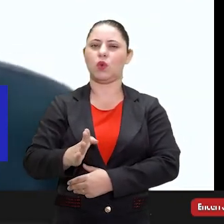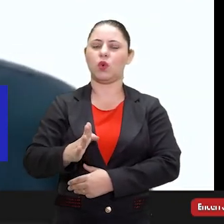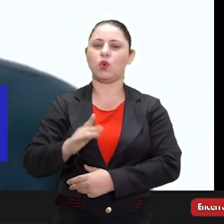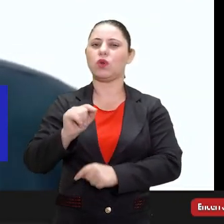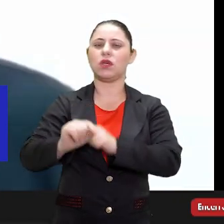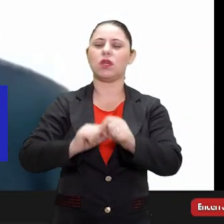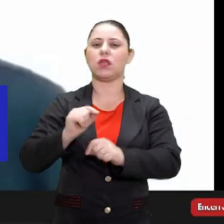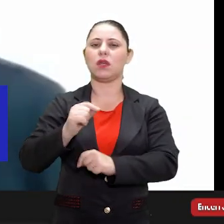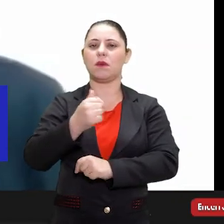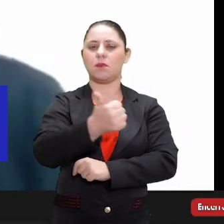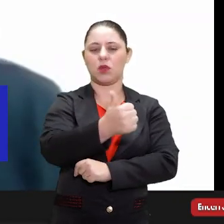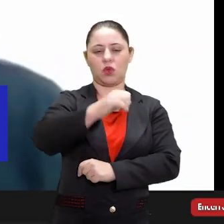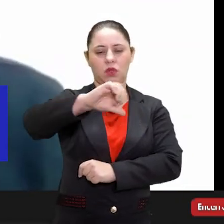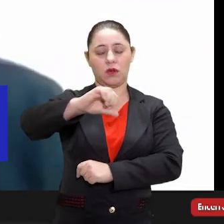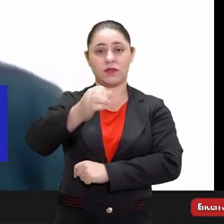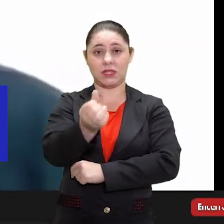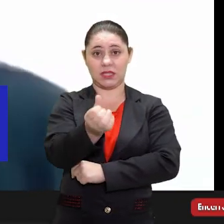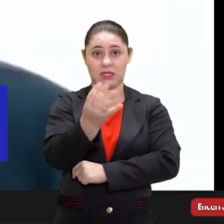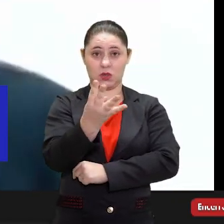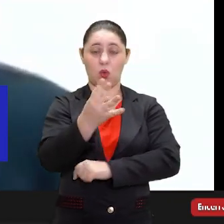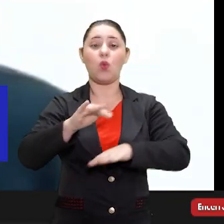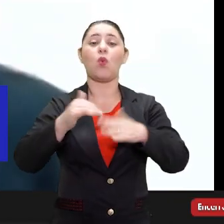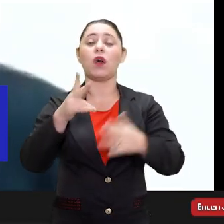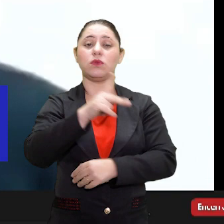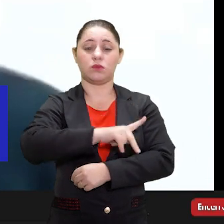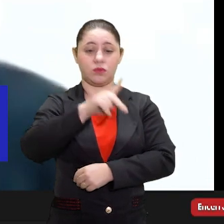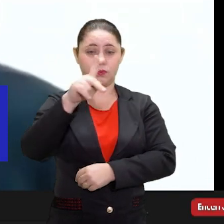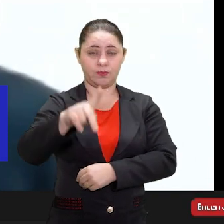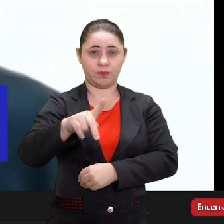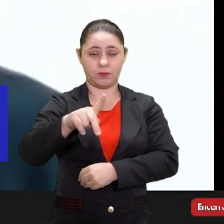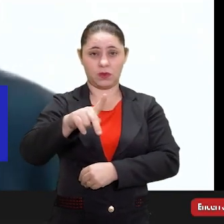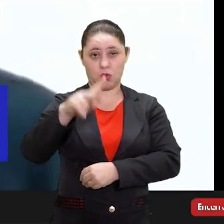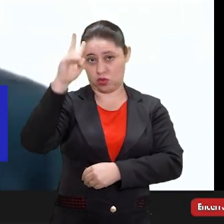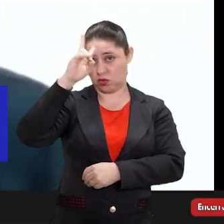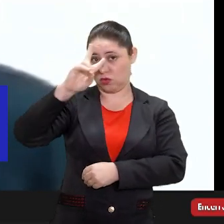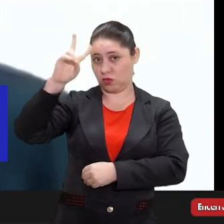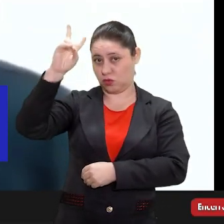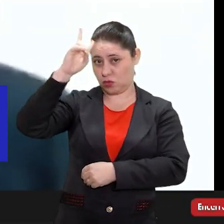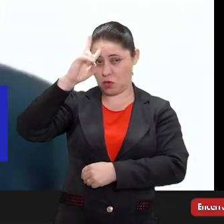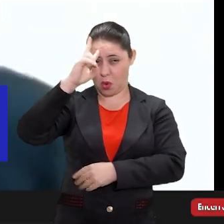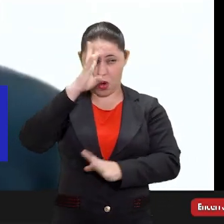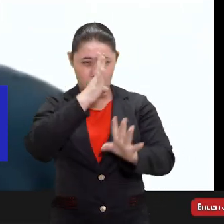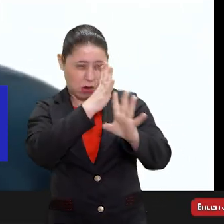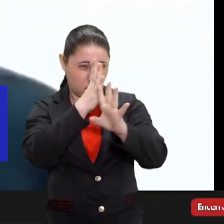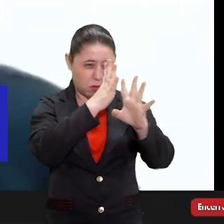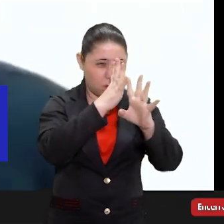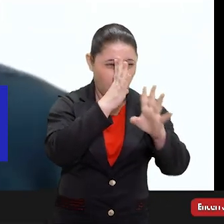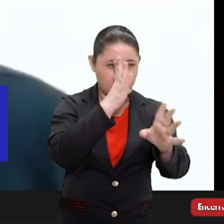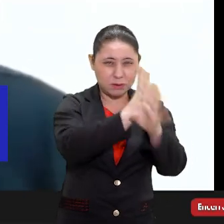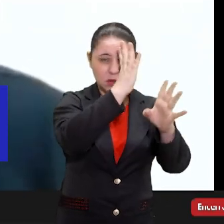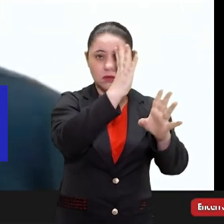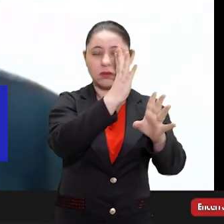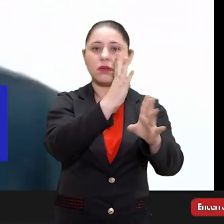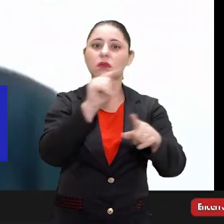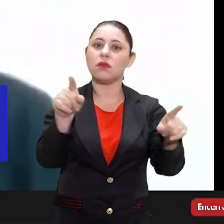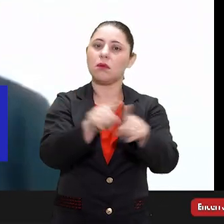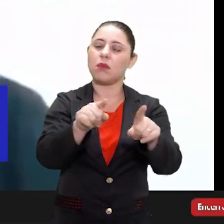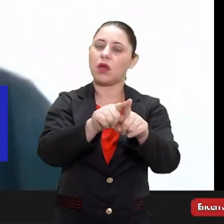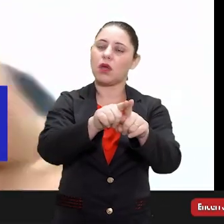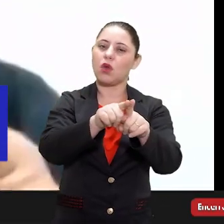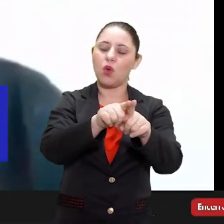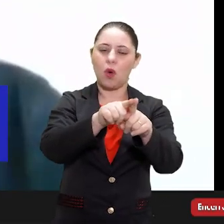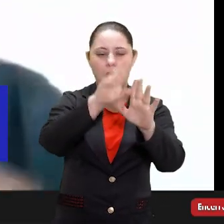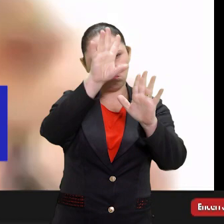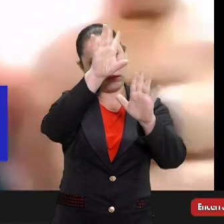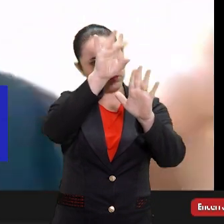Isso me lembra a censura da ditadura militar brasileira, instalada no golpe de 1964,